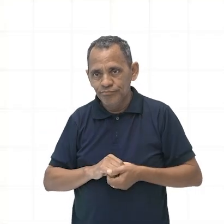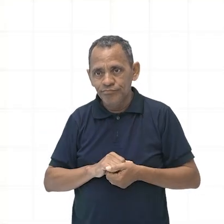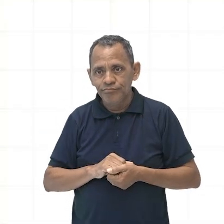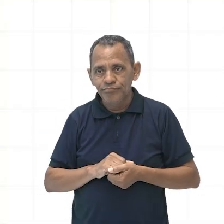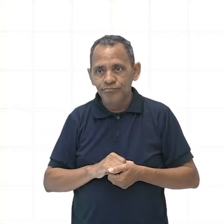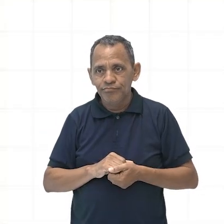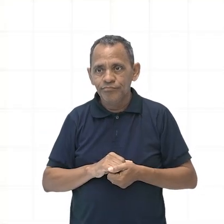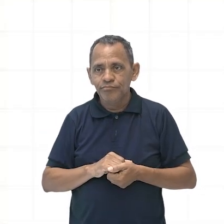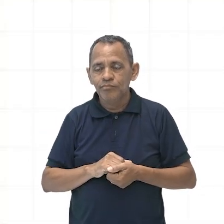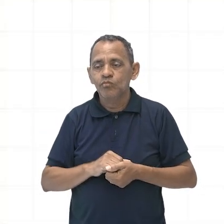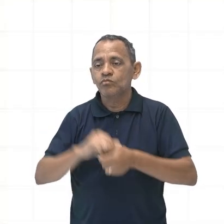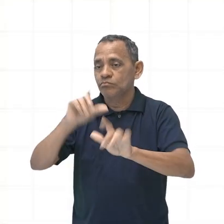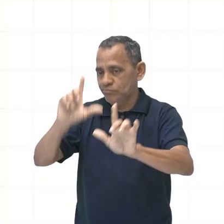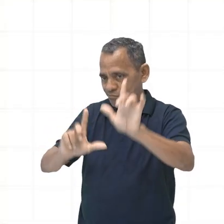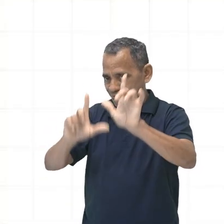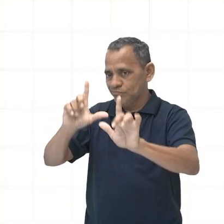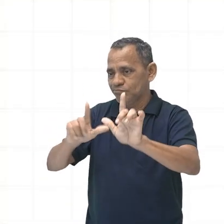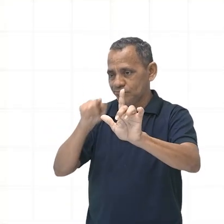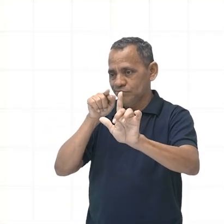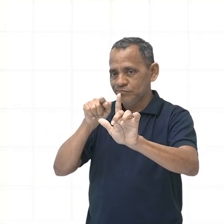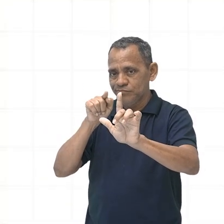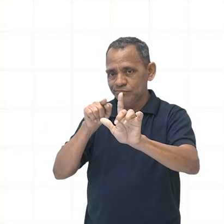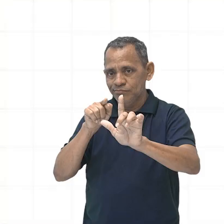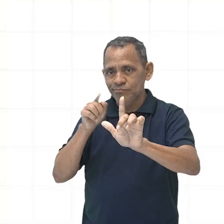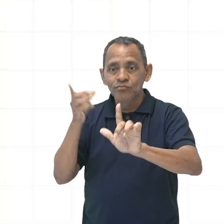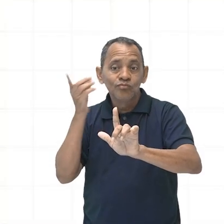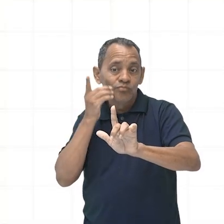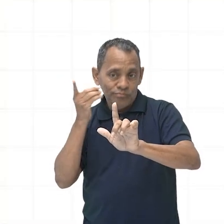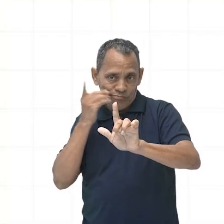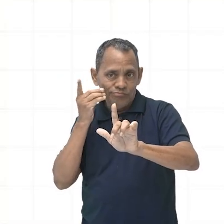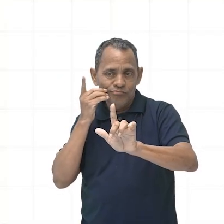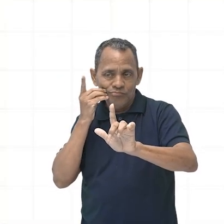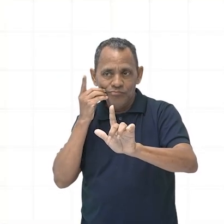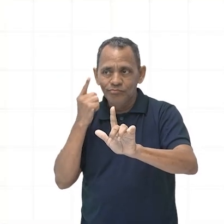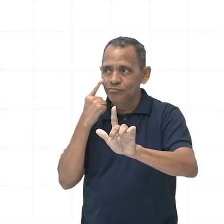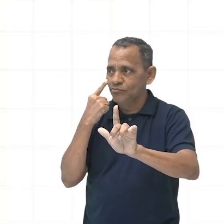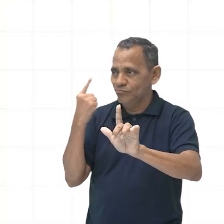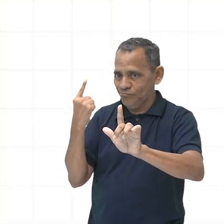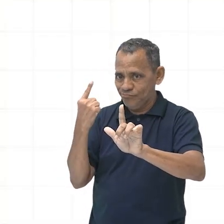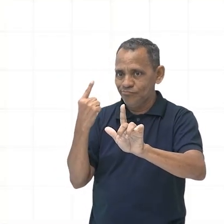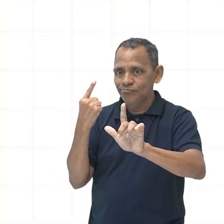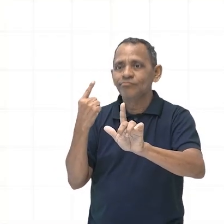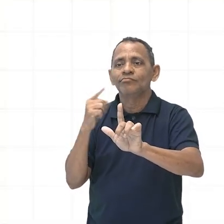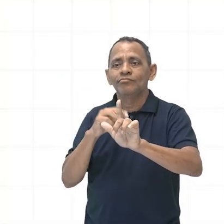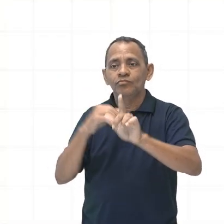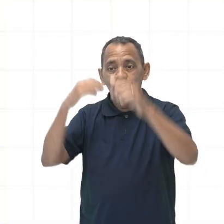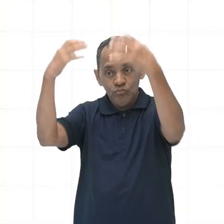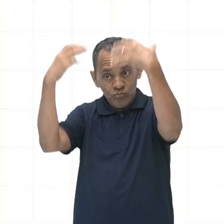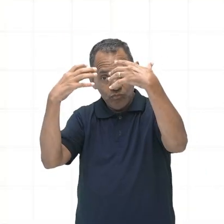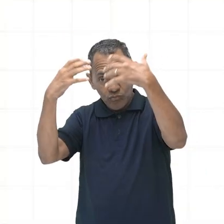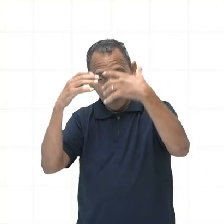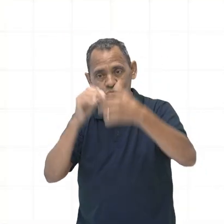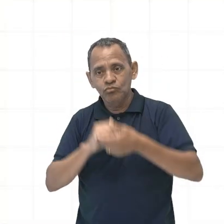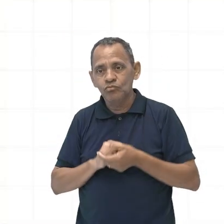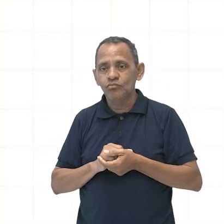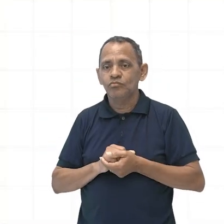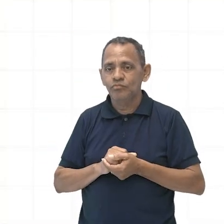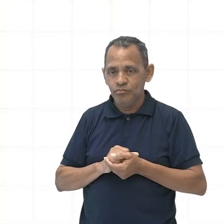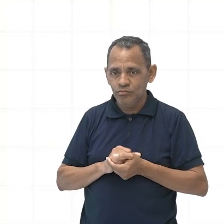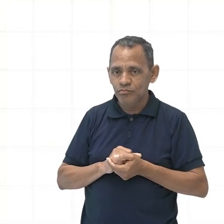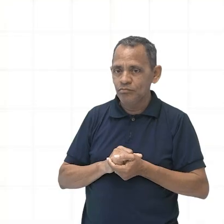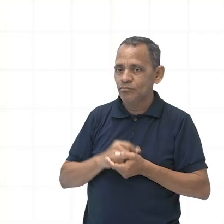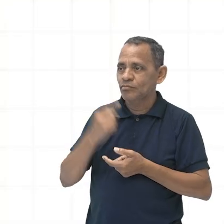o telejornal, todo dia, quando a gente está vendo lá a previsão do tempo, ele utiliza um gráfico dessa